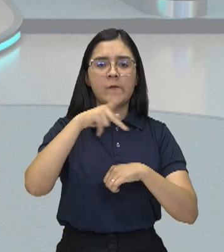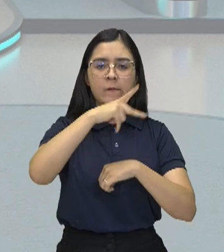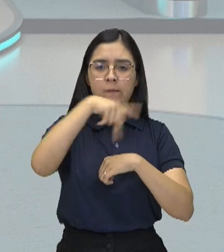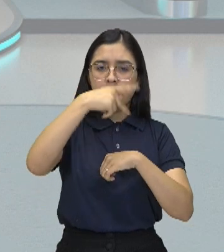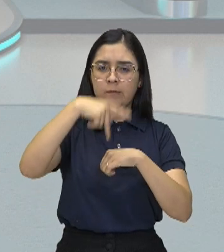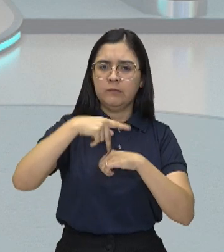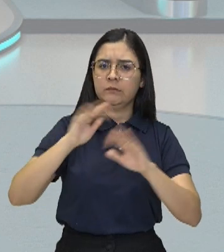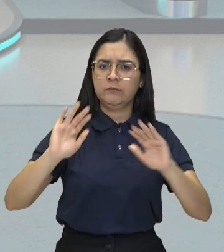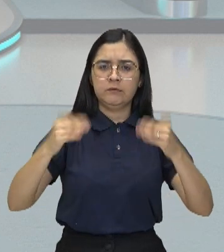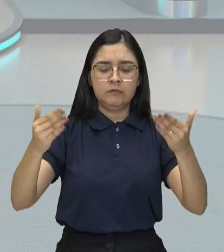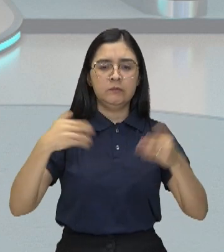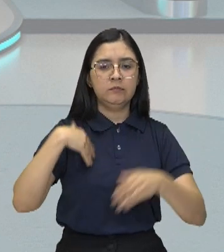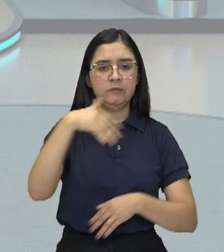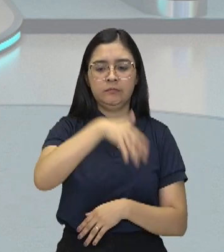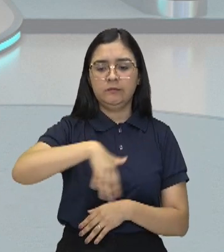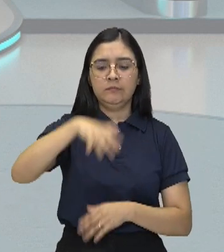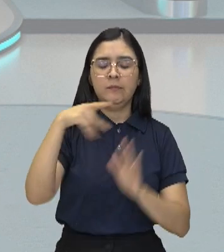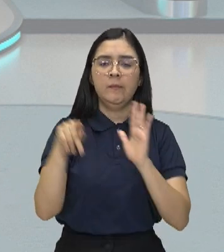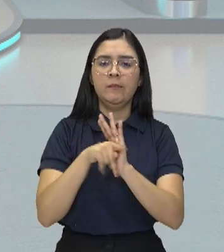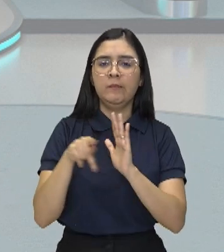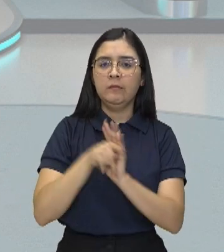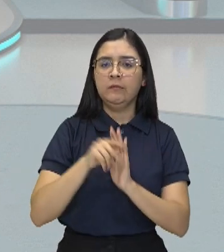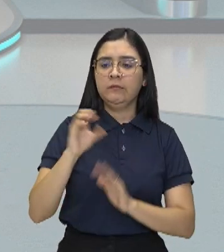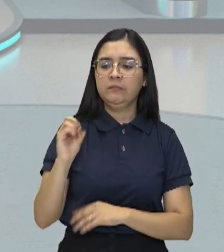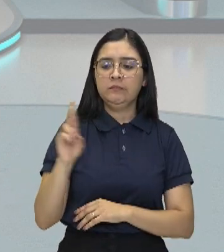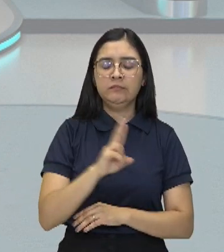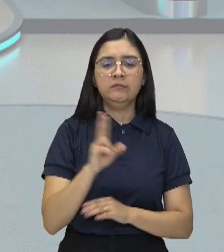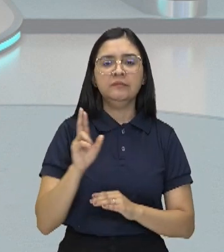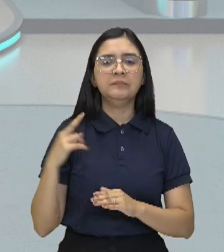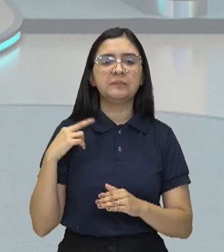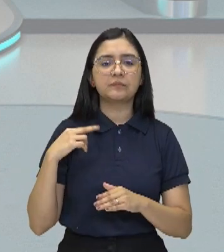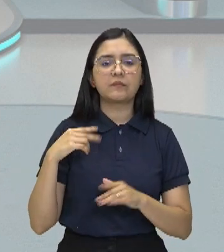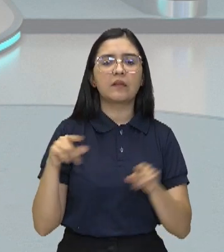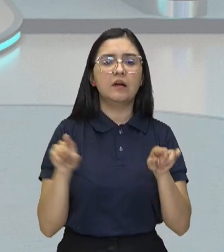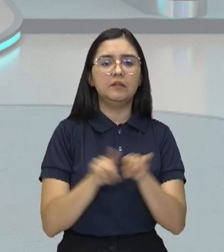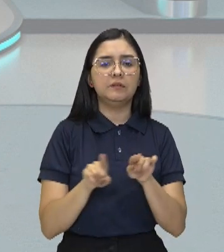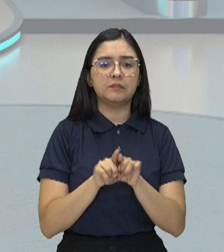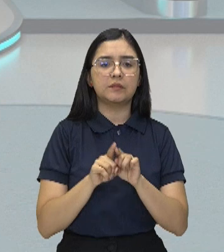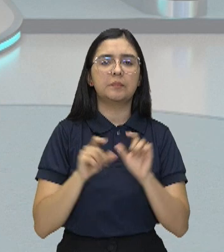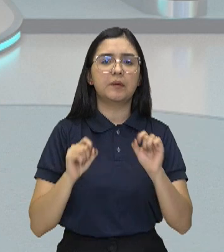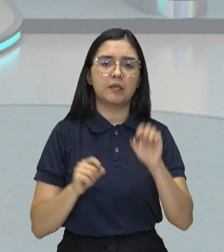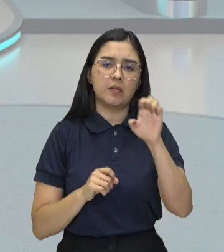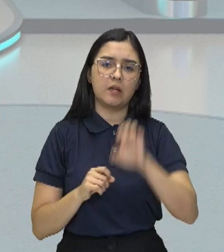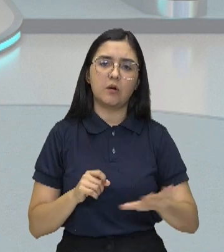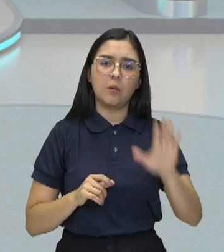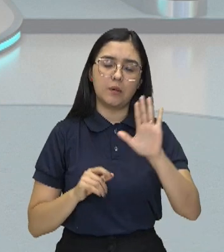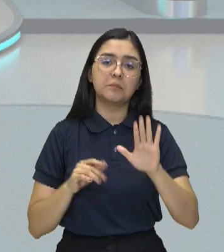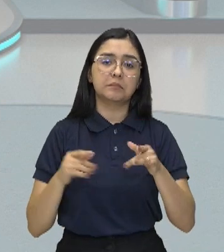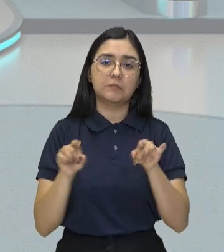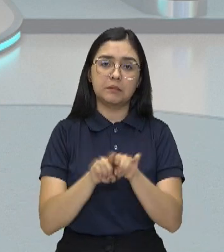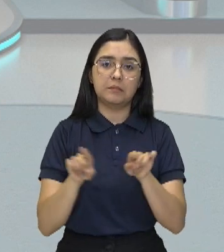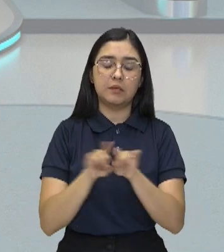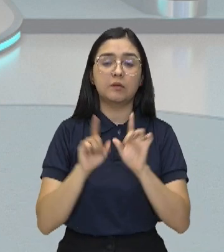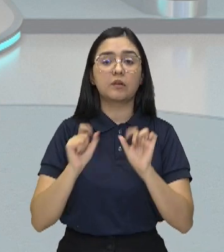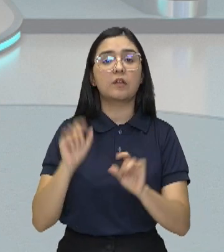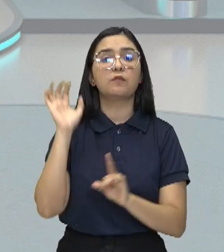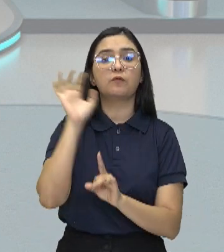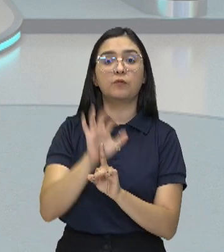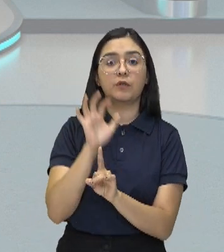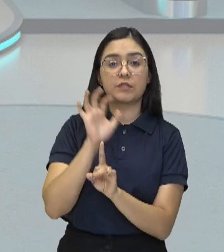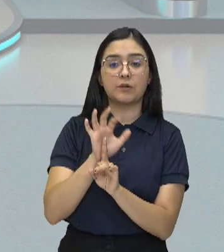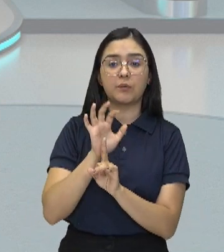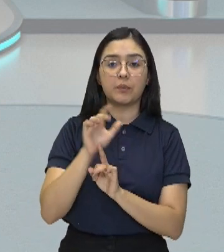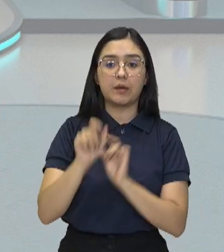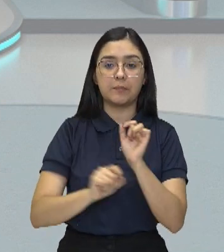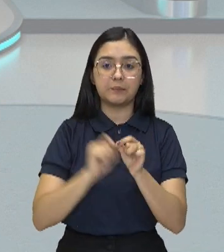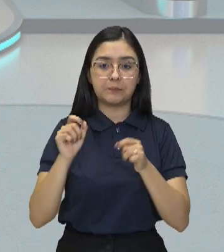ali do Oriente Médio, chegando até uma parte ali do leste europeu, e aí influenciou,